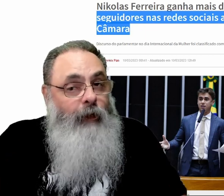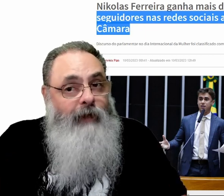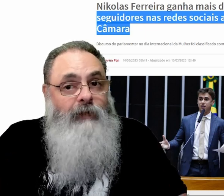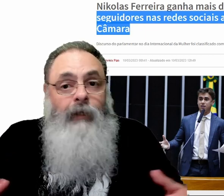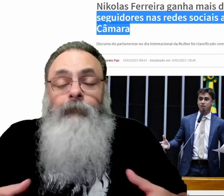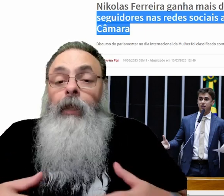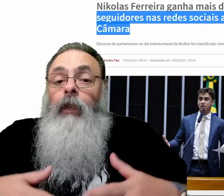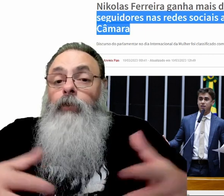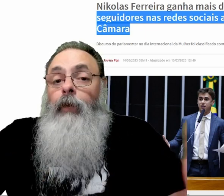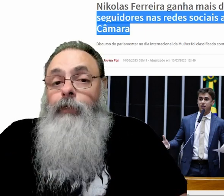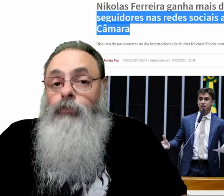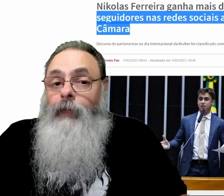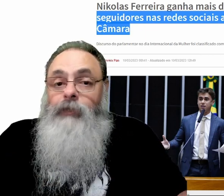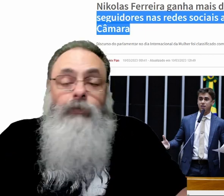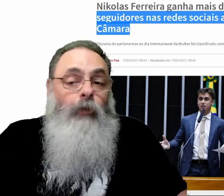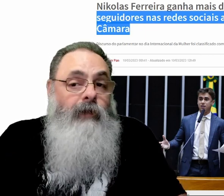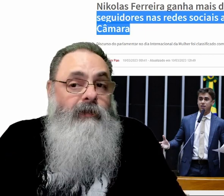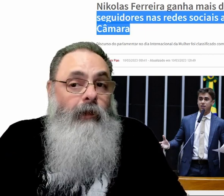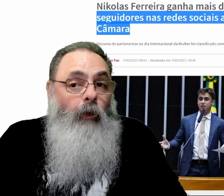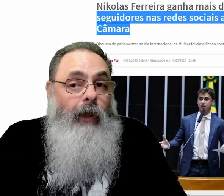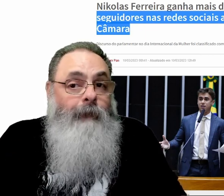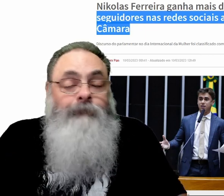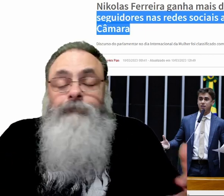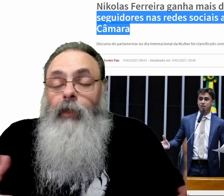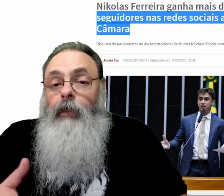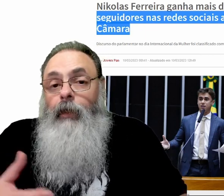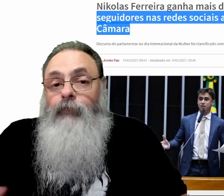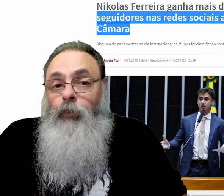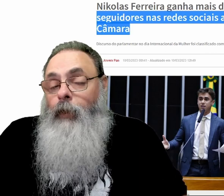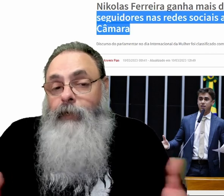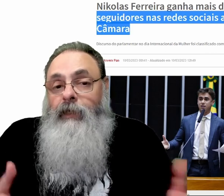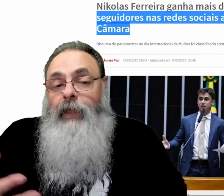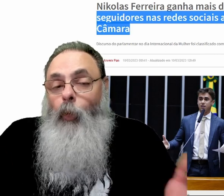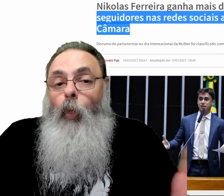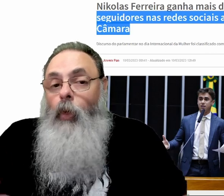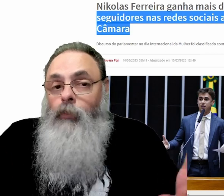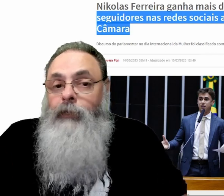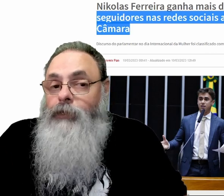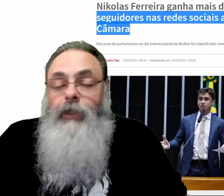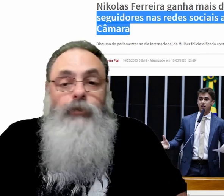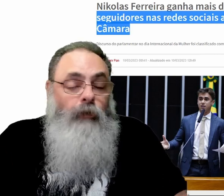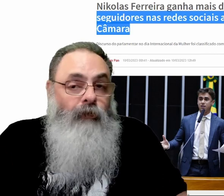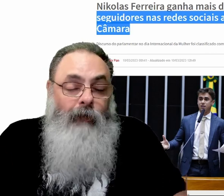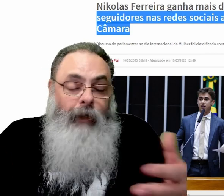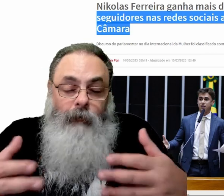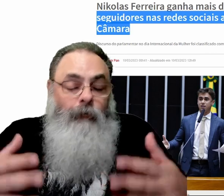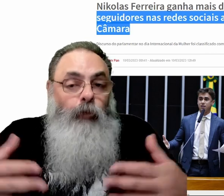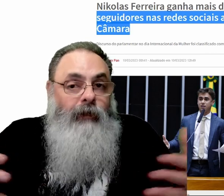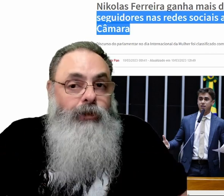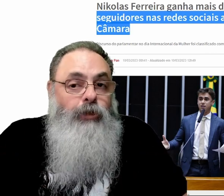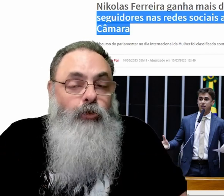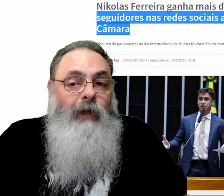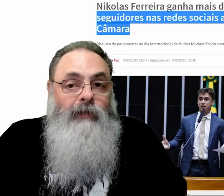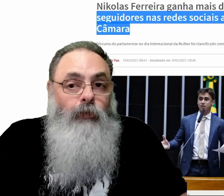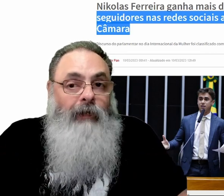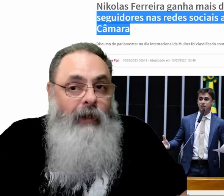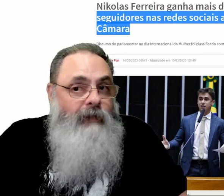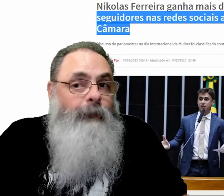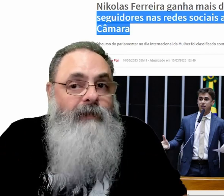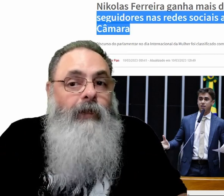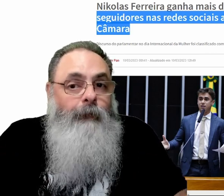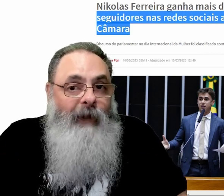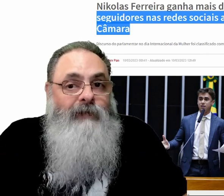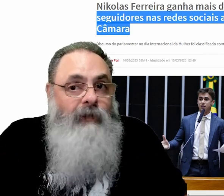de minas já conhece ele no resto do Brasil tá conhecendo agora e ele falou uma coisa que é pouco muita gente o que eu falo é muita gente no Brasil